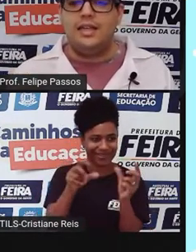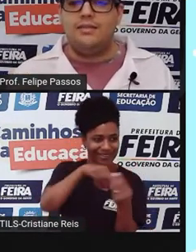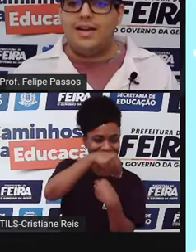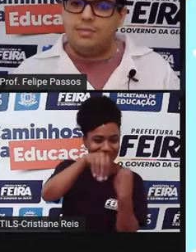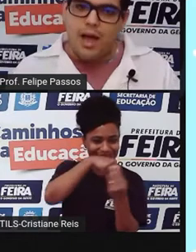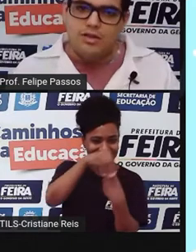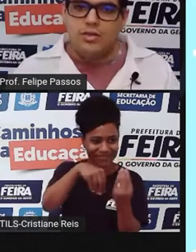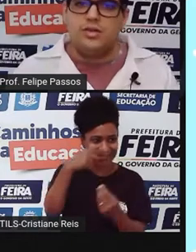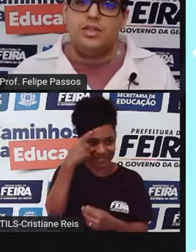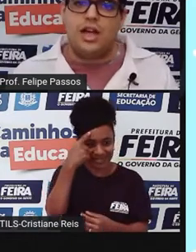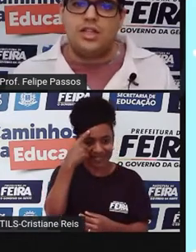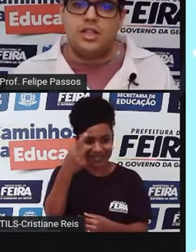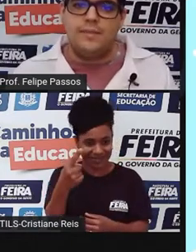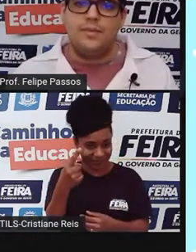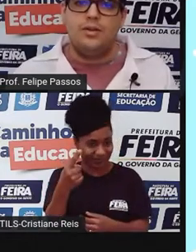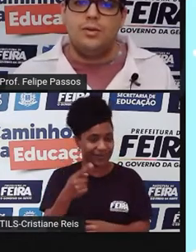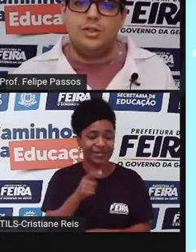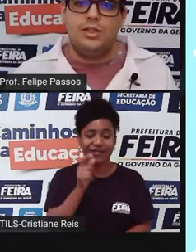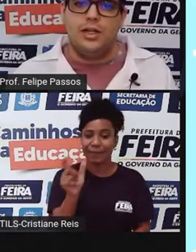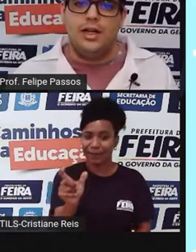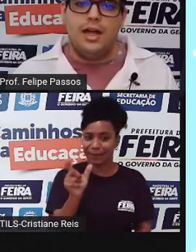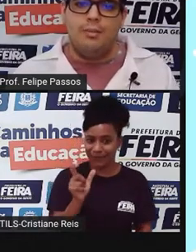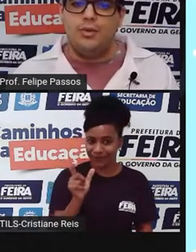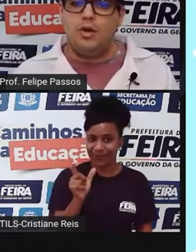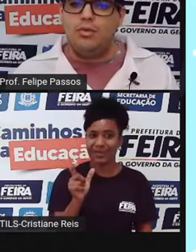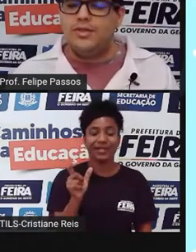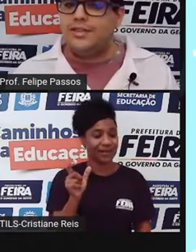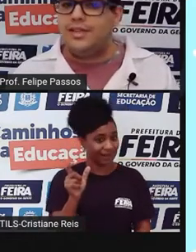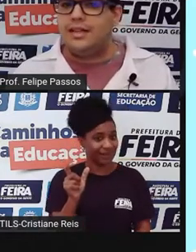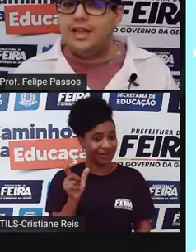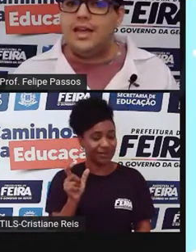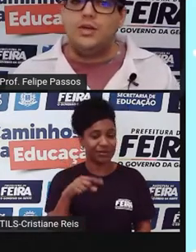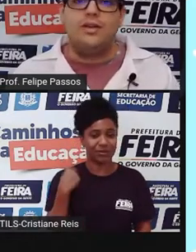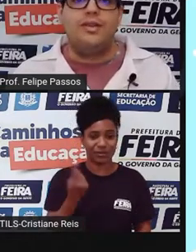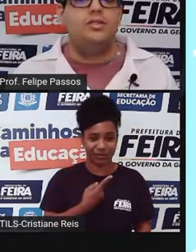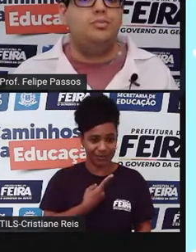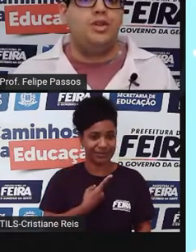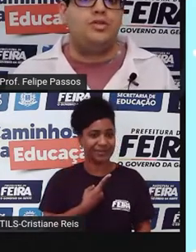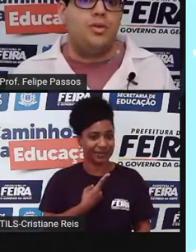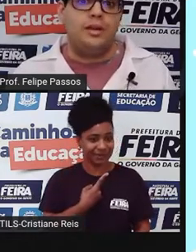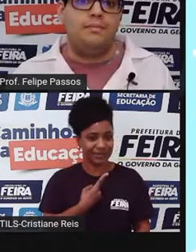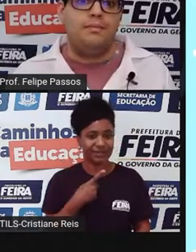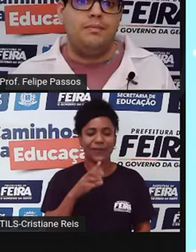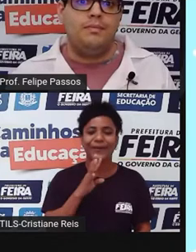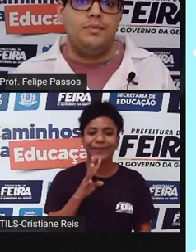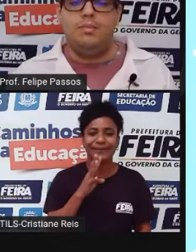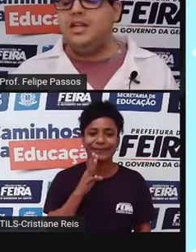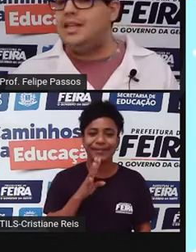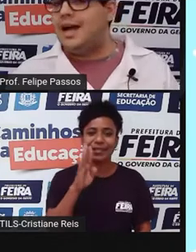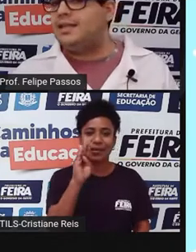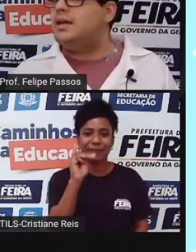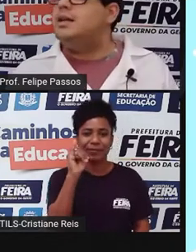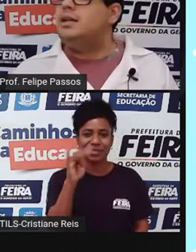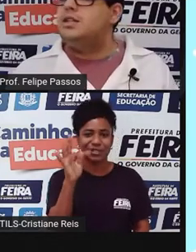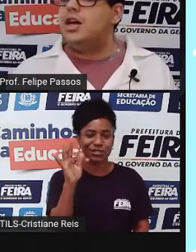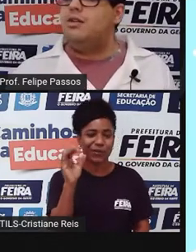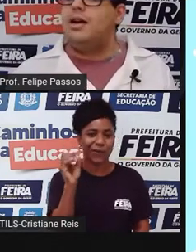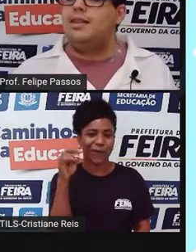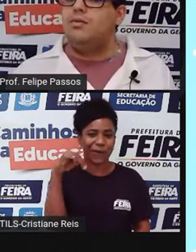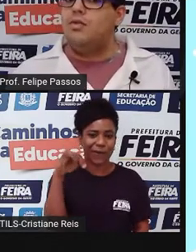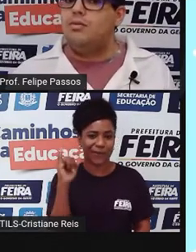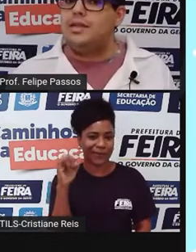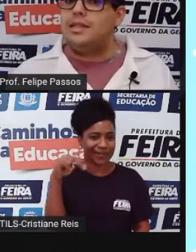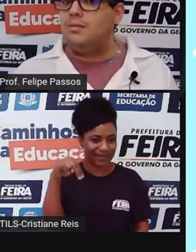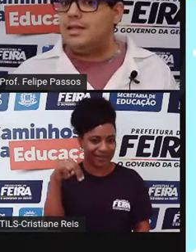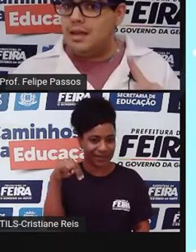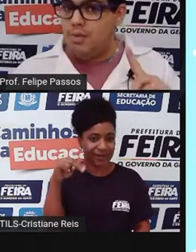e que fazem parte do nosso dia a dia hoje em dia. É muito comum você ver na internet alguém falando de Bitcoin. Big Data já não é